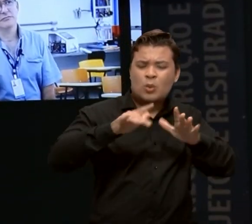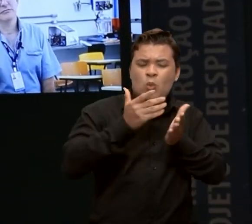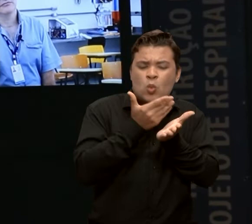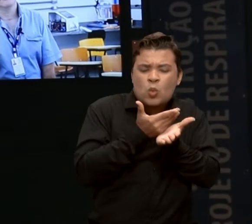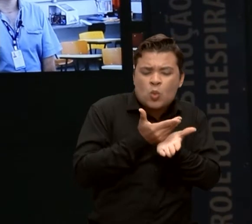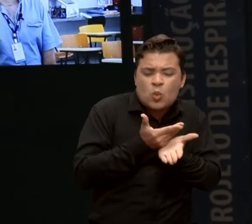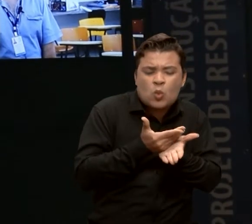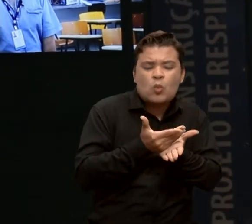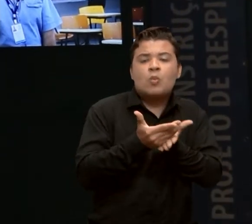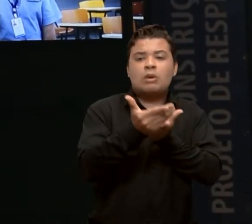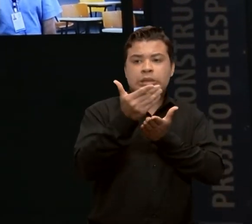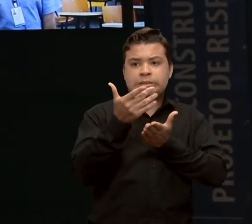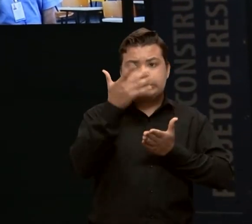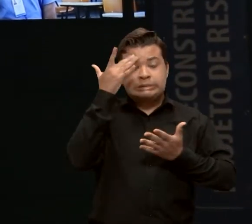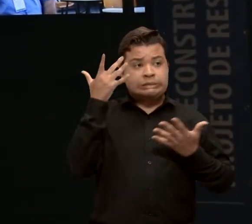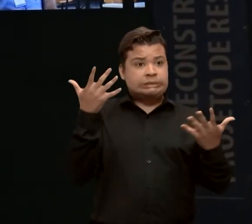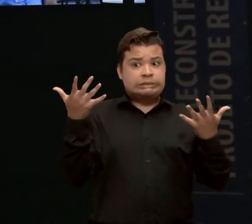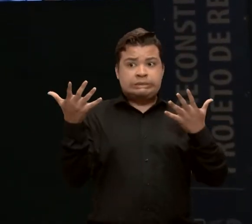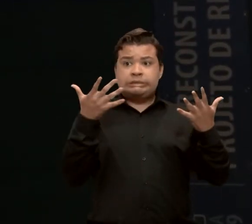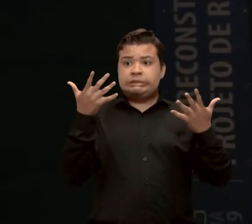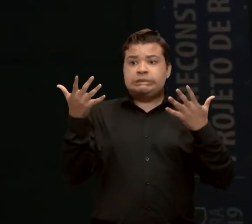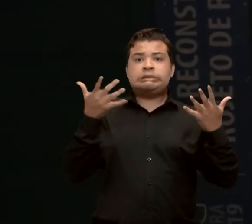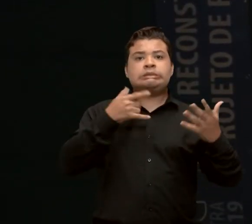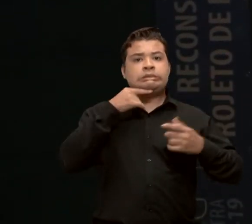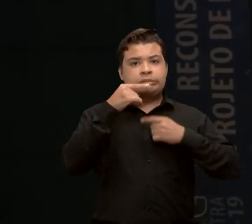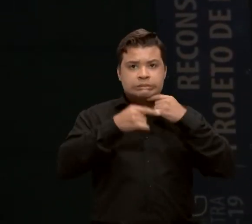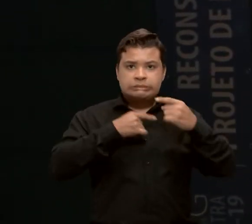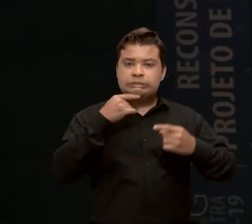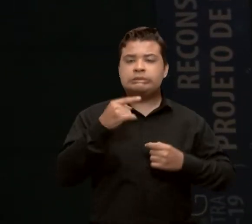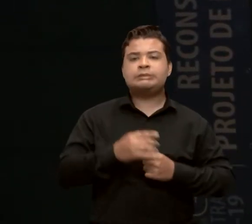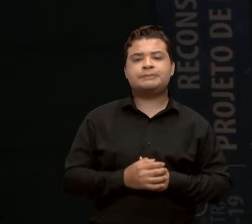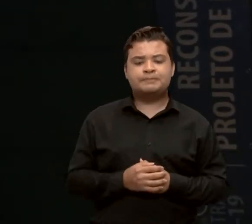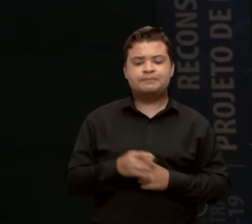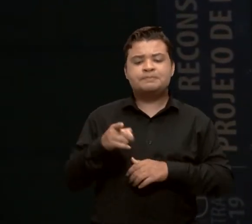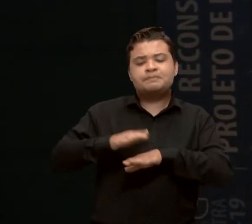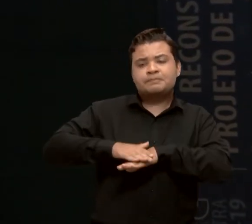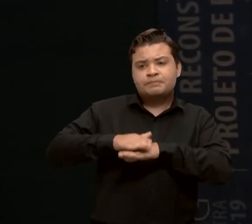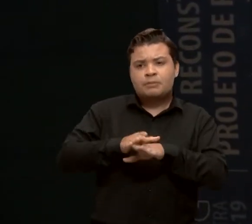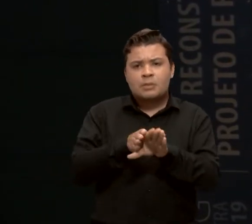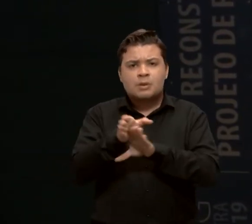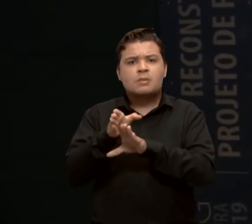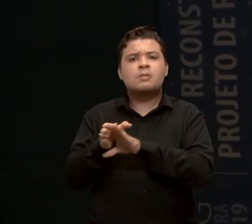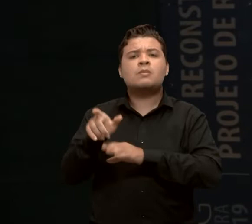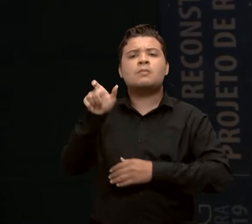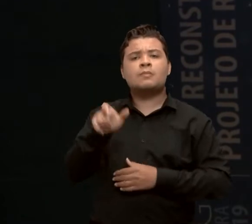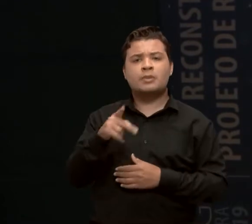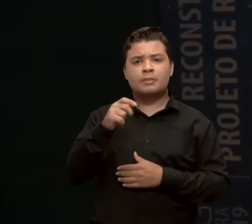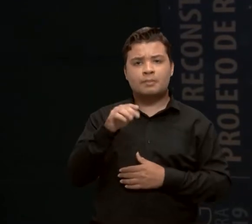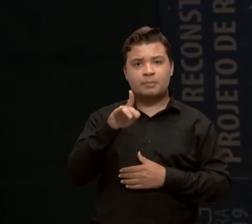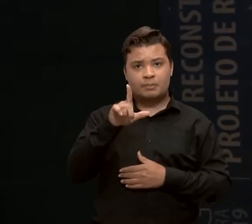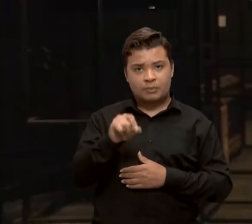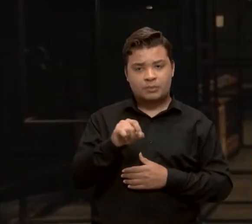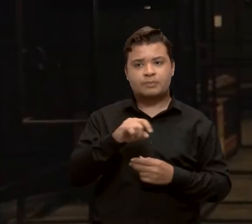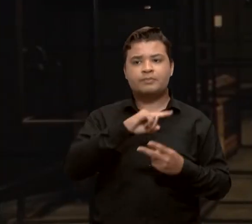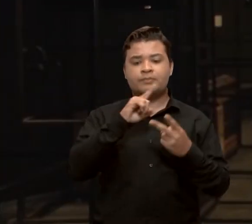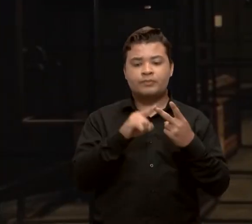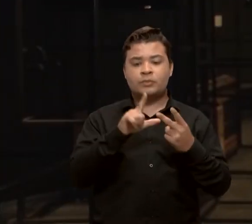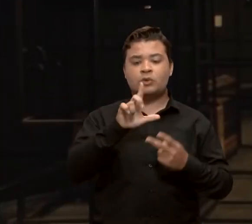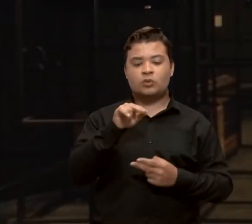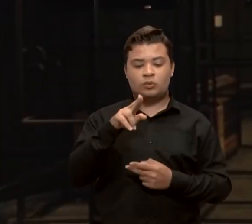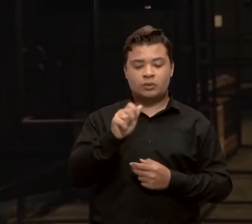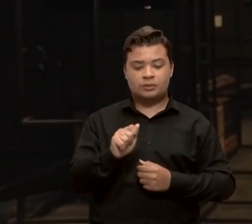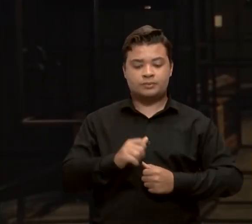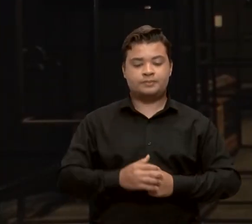havia muitas incertezas. A curadoria da mostra é de Pablo Lisboa e Luana Ribeiro. A gente fez